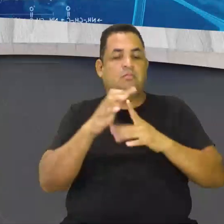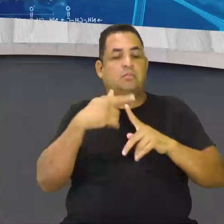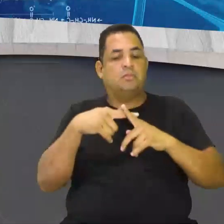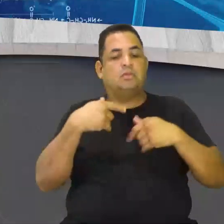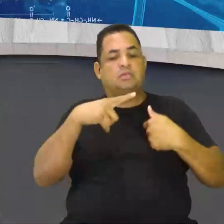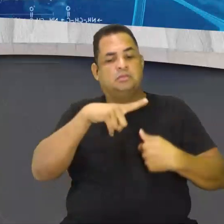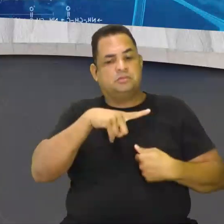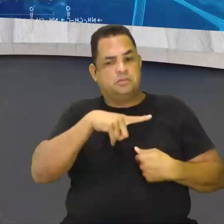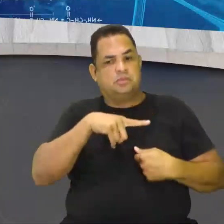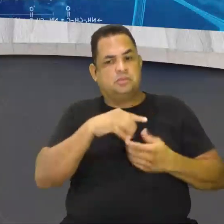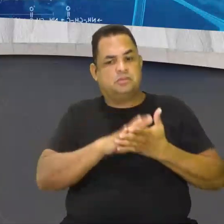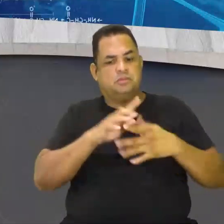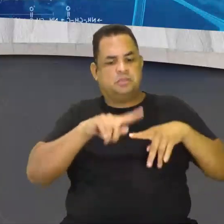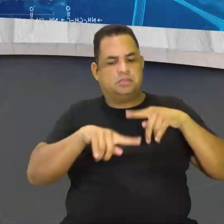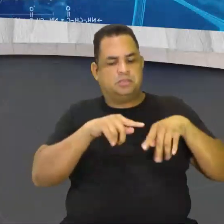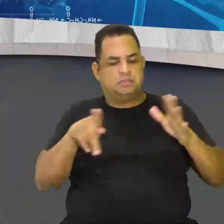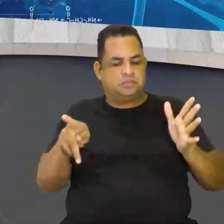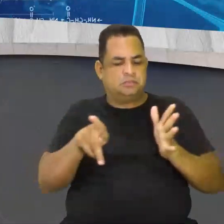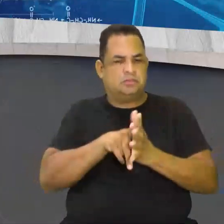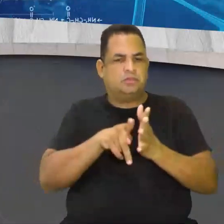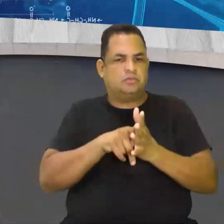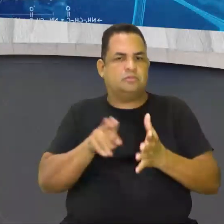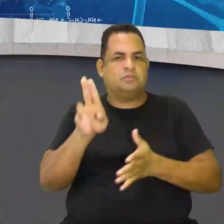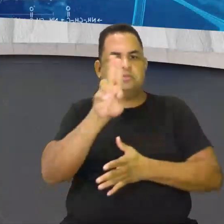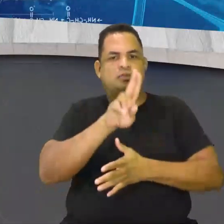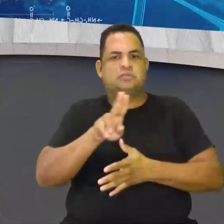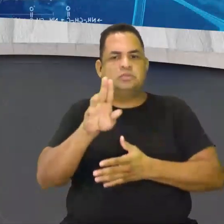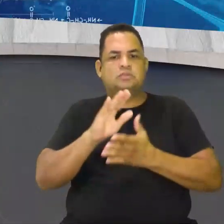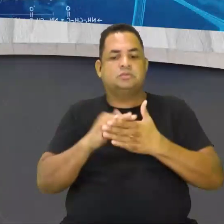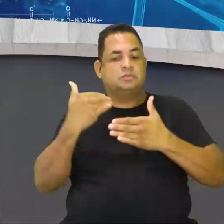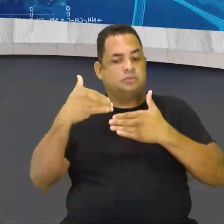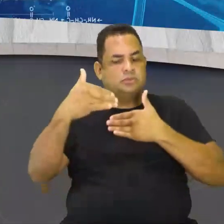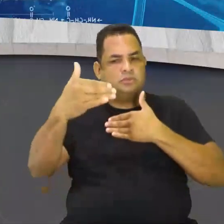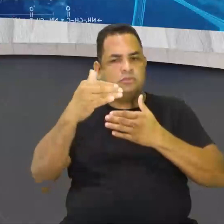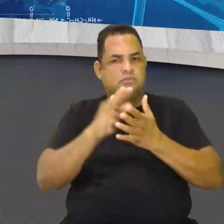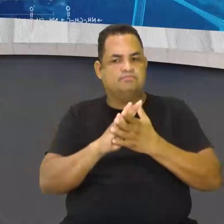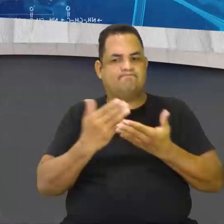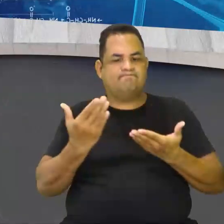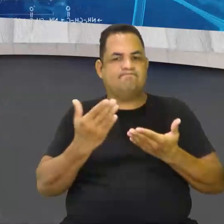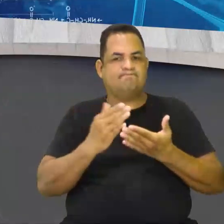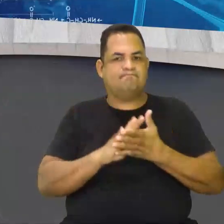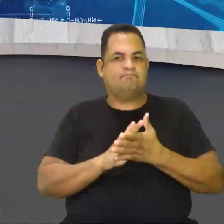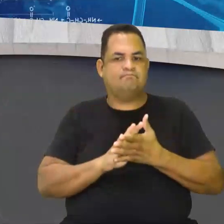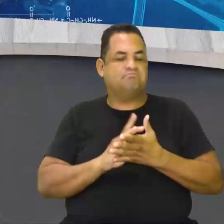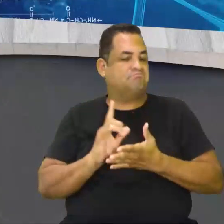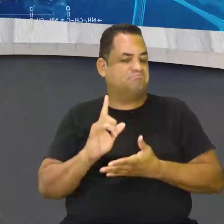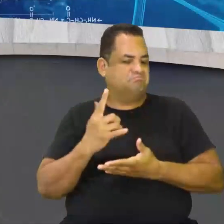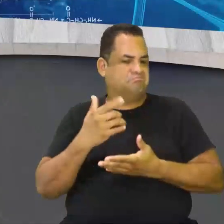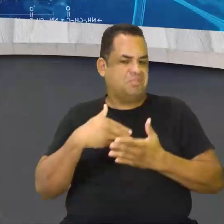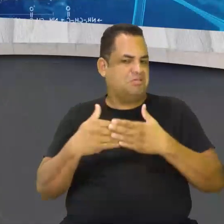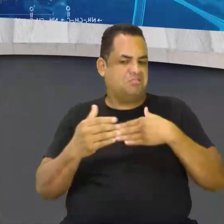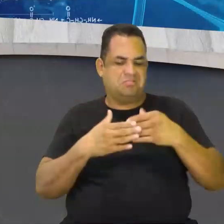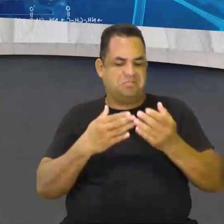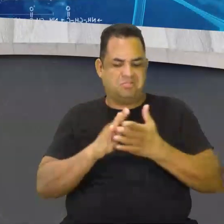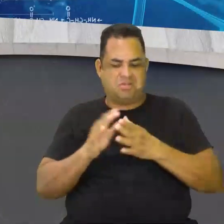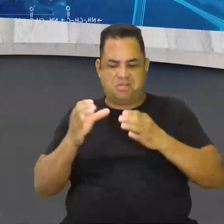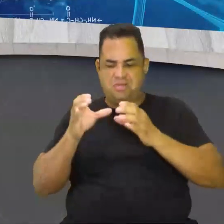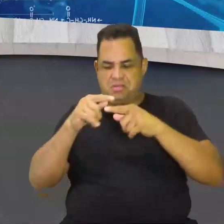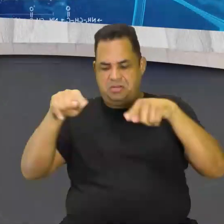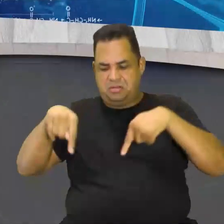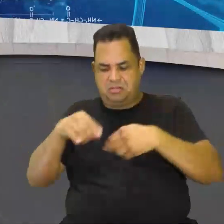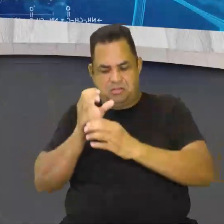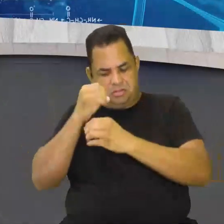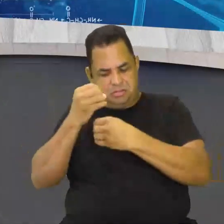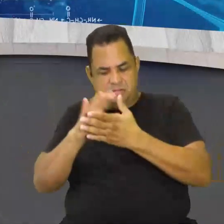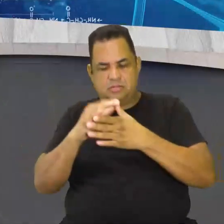para serem utilizados durante o processo. Portanto, não é todo laboratório que você consegue fazer uma filtração a vácuo. Nós temos que ter